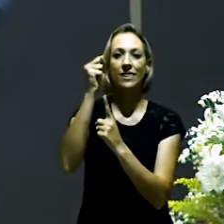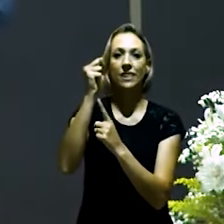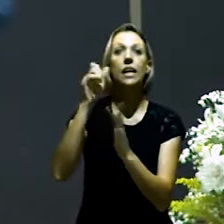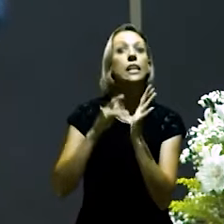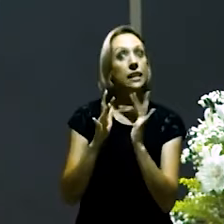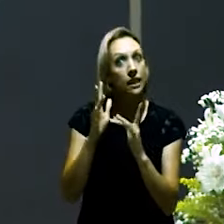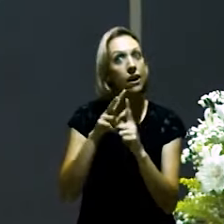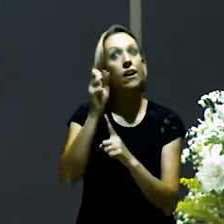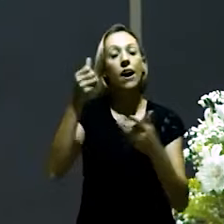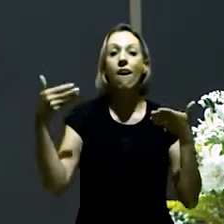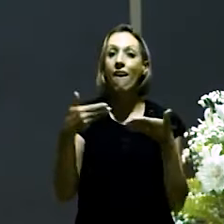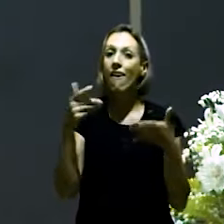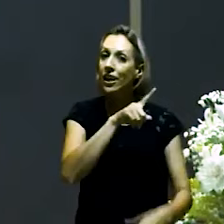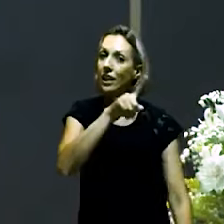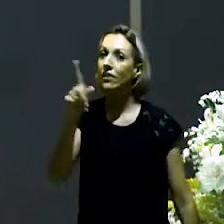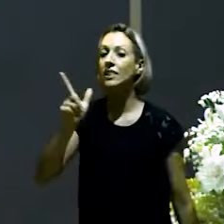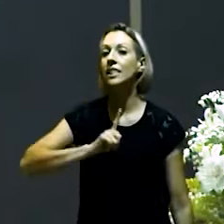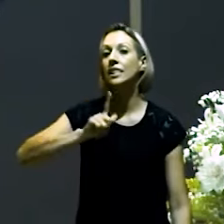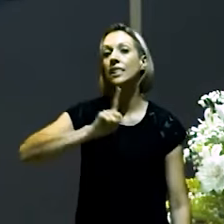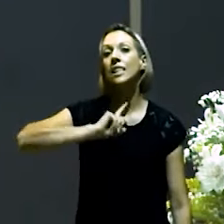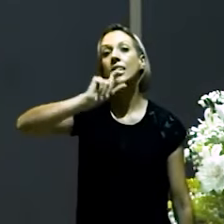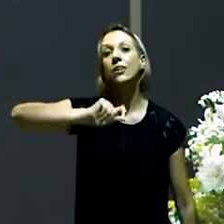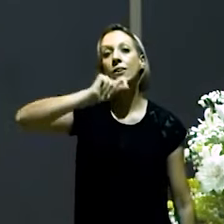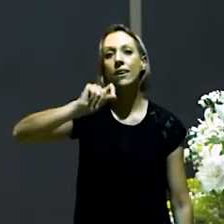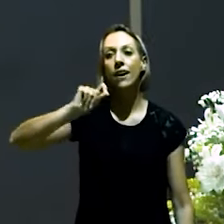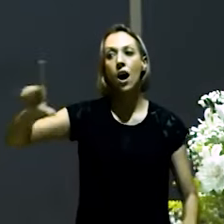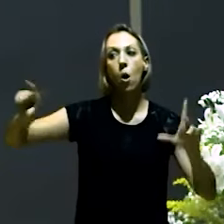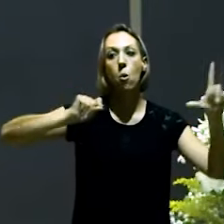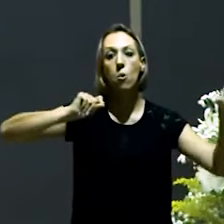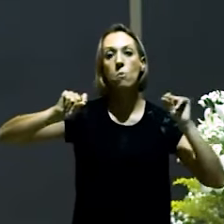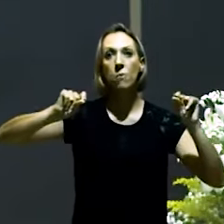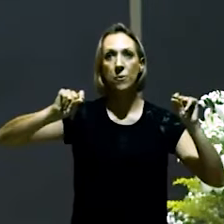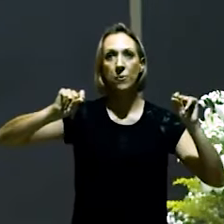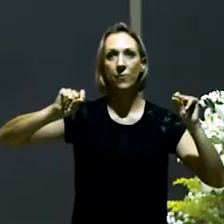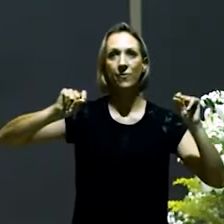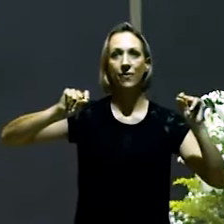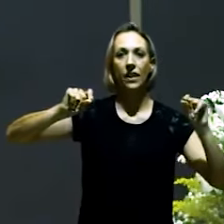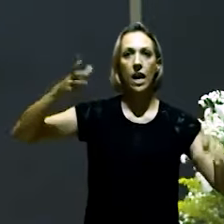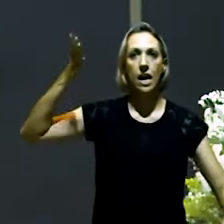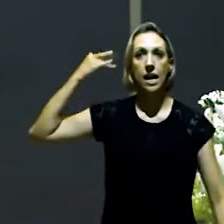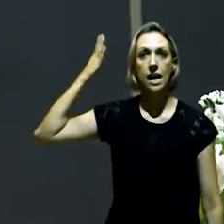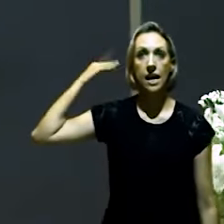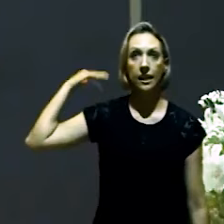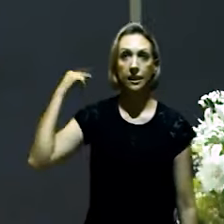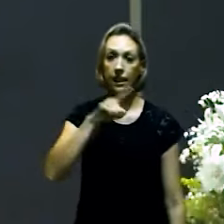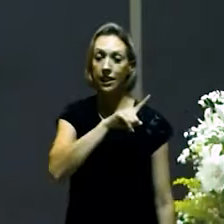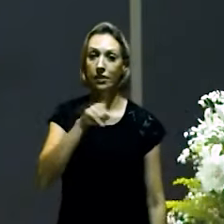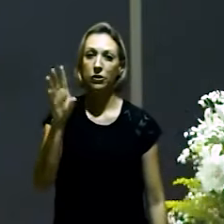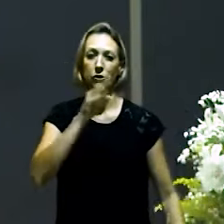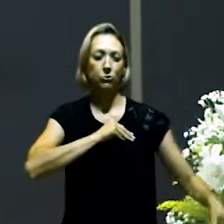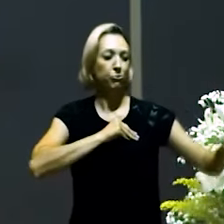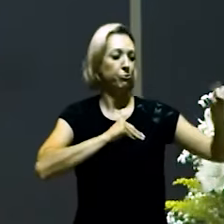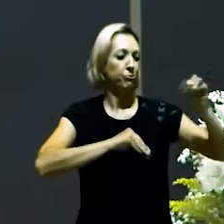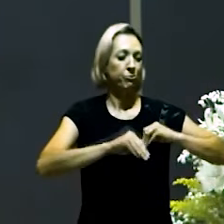você tem uma alternativa diferente da que você tinha. Antes, você estava necrosado.